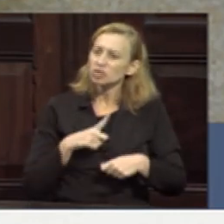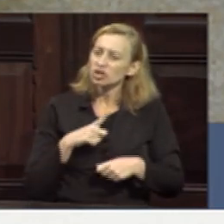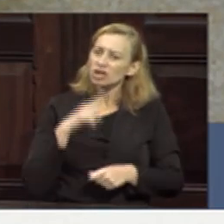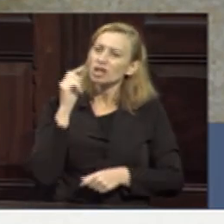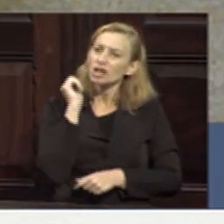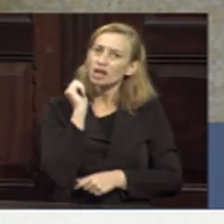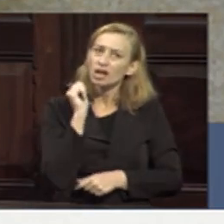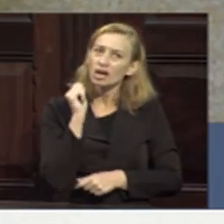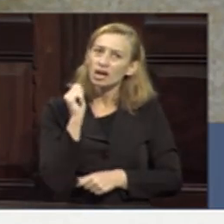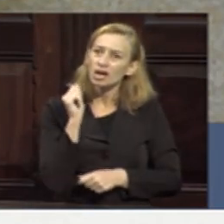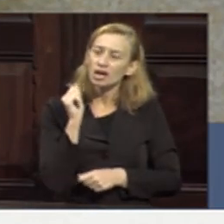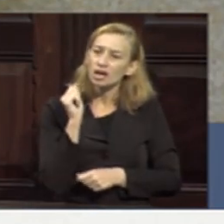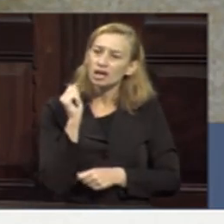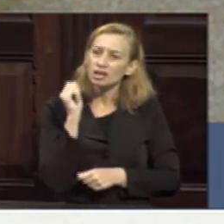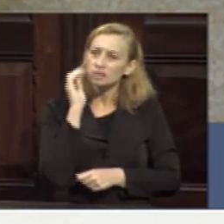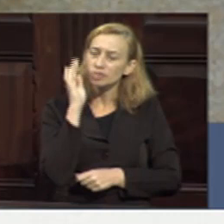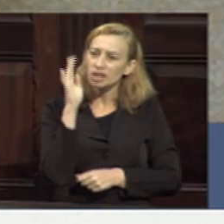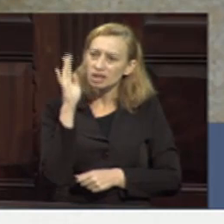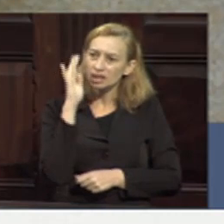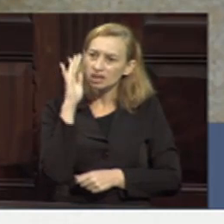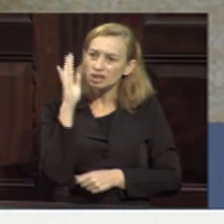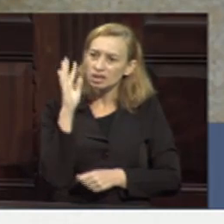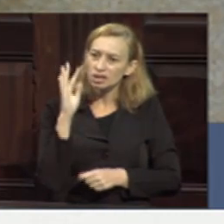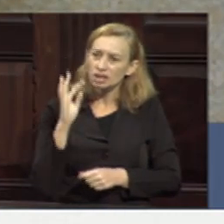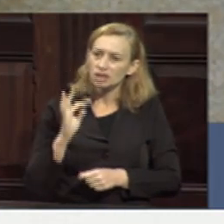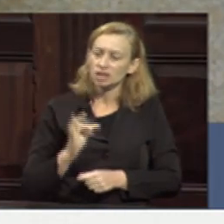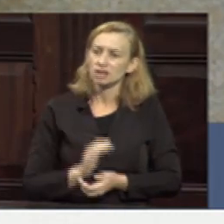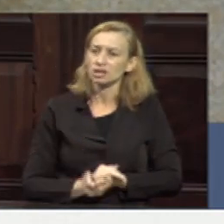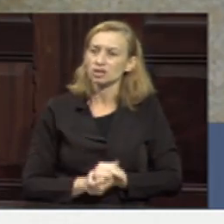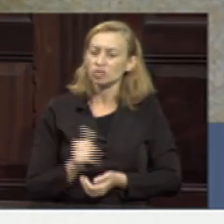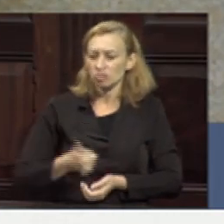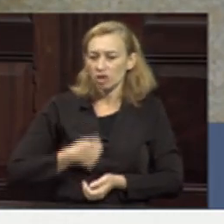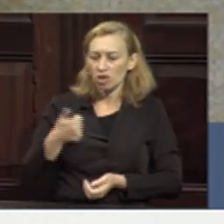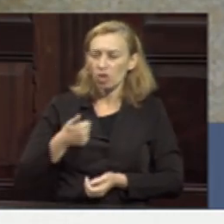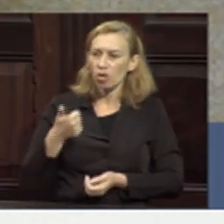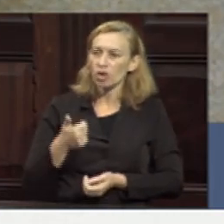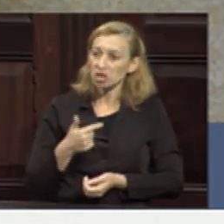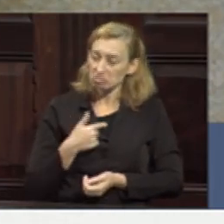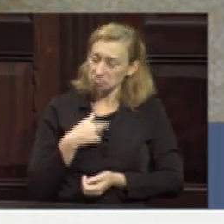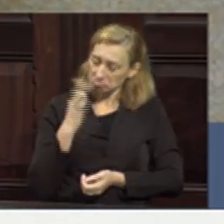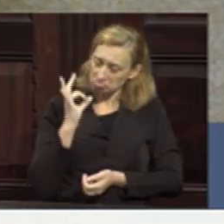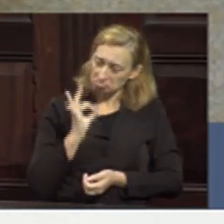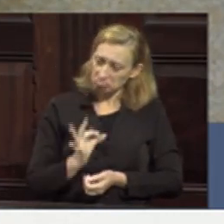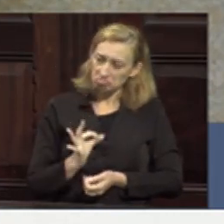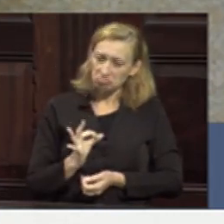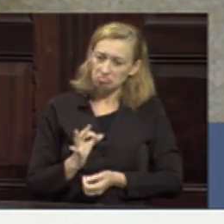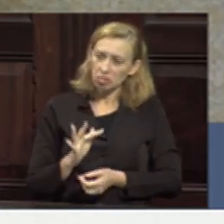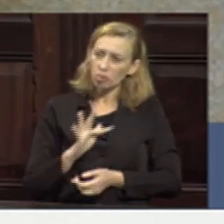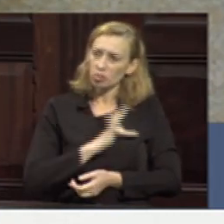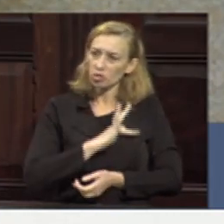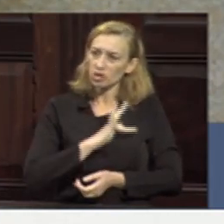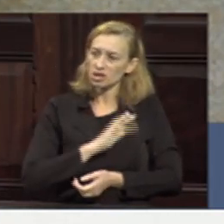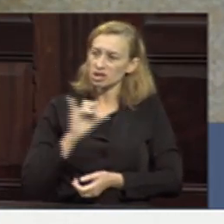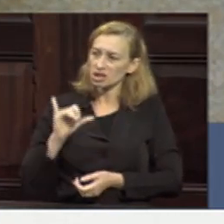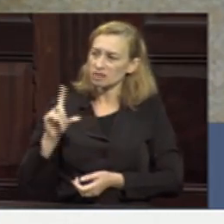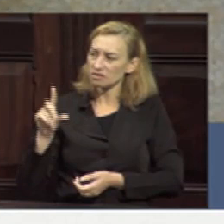funcionando. E eu tenho certeza que a Polícia Civil fará o seu